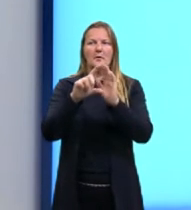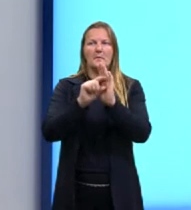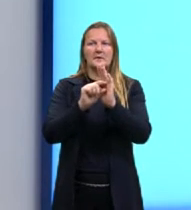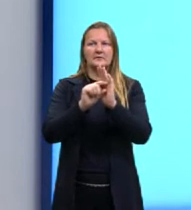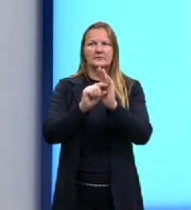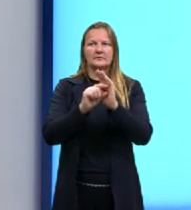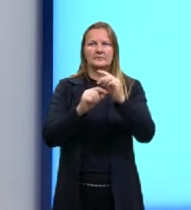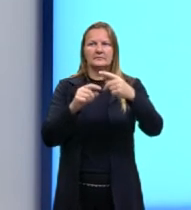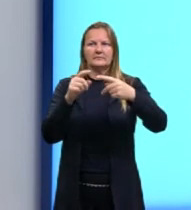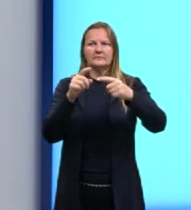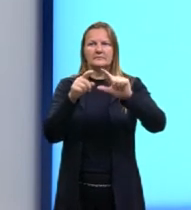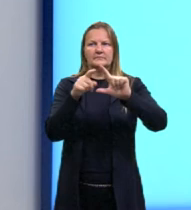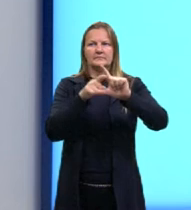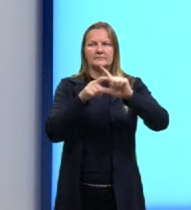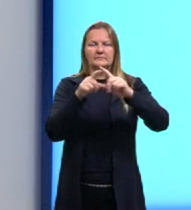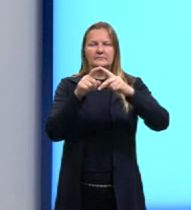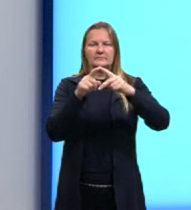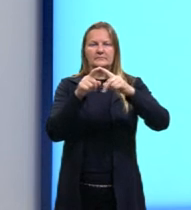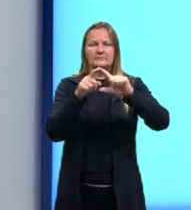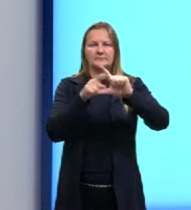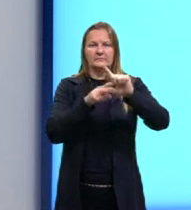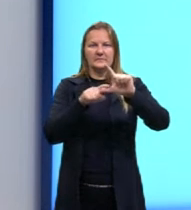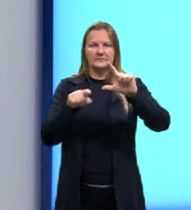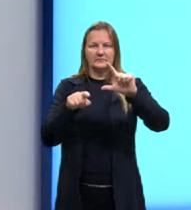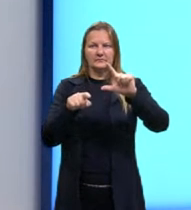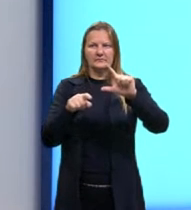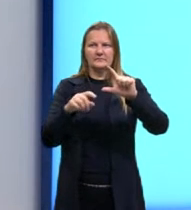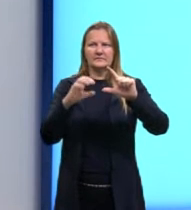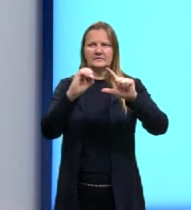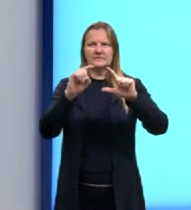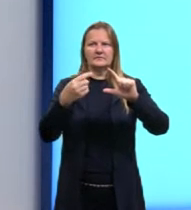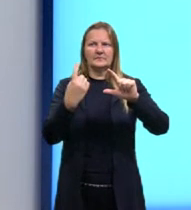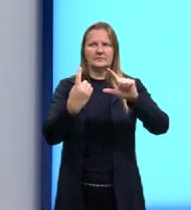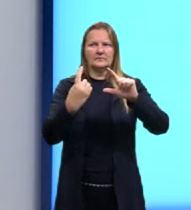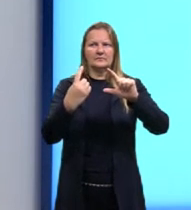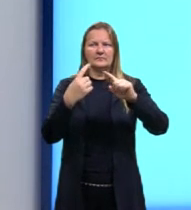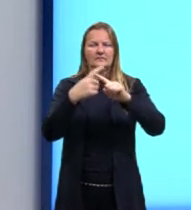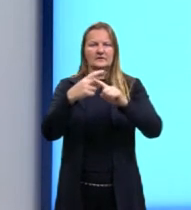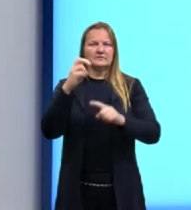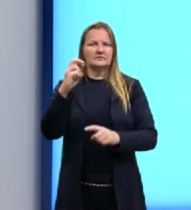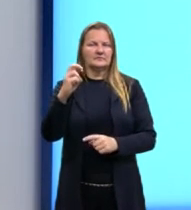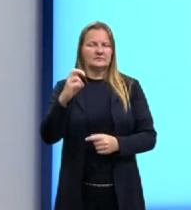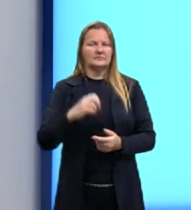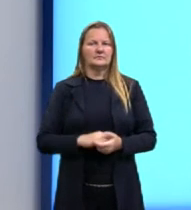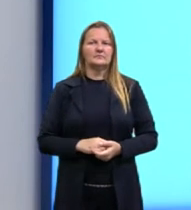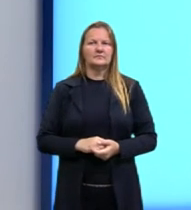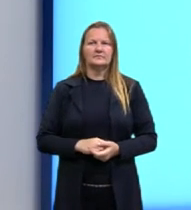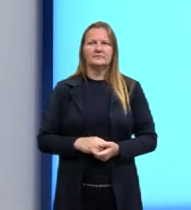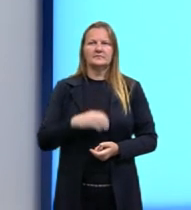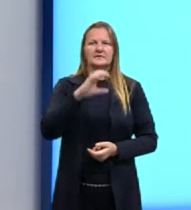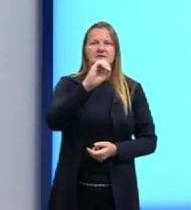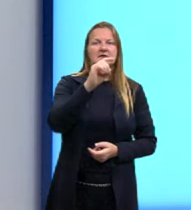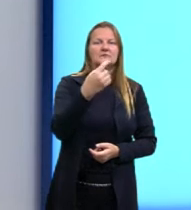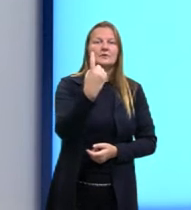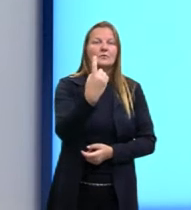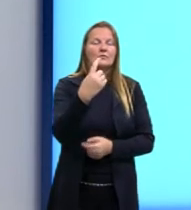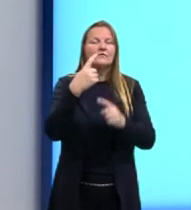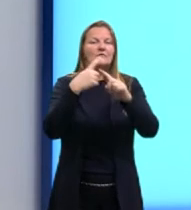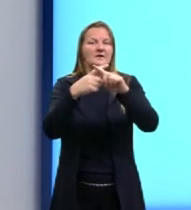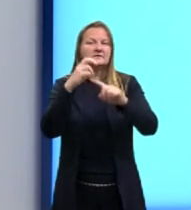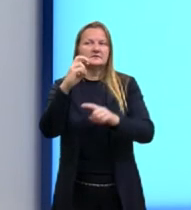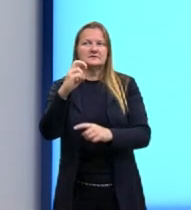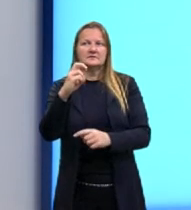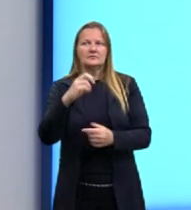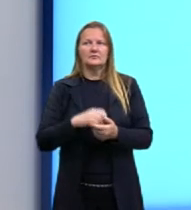do que zero vírgula 1 vezes o x que seria média e aí 0,1 tá multiplicando